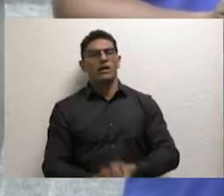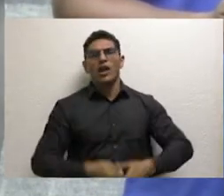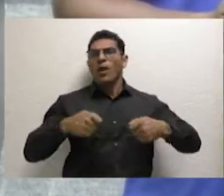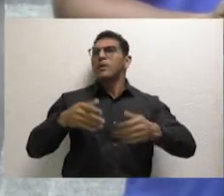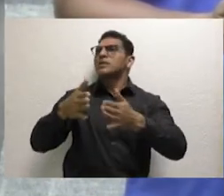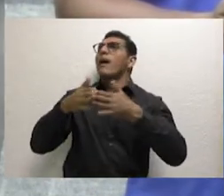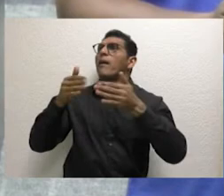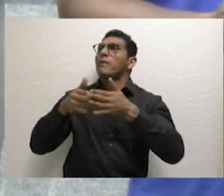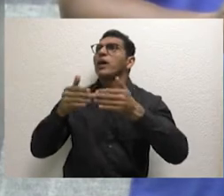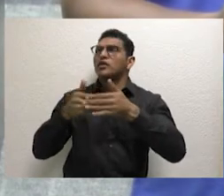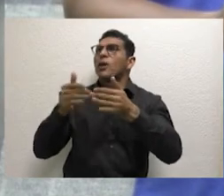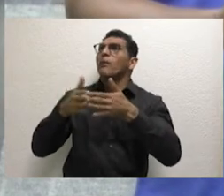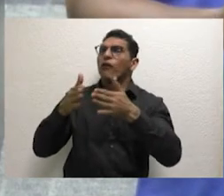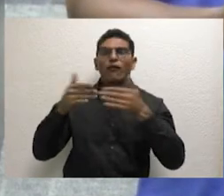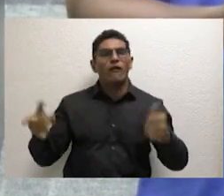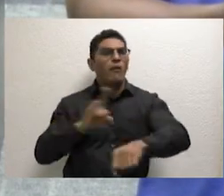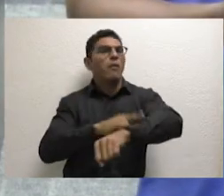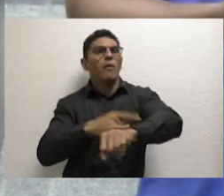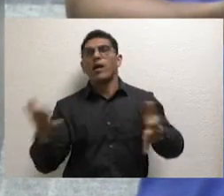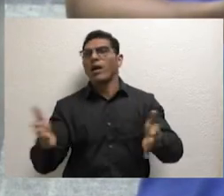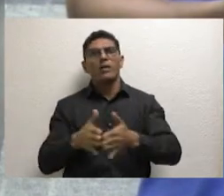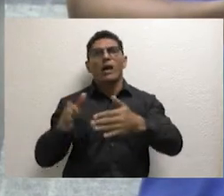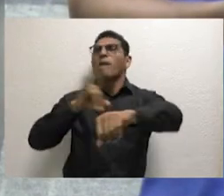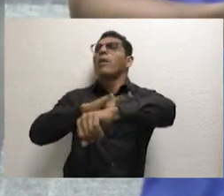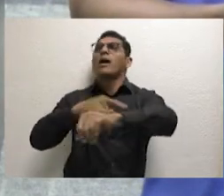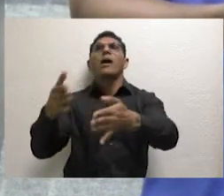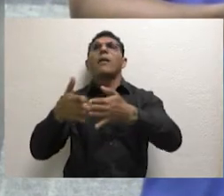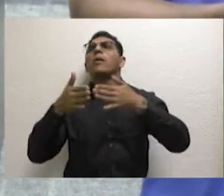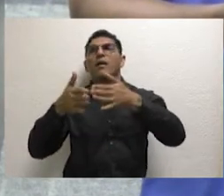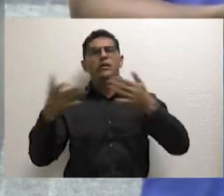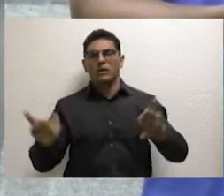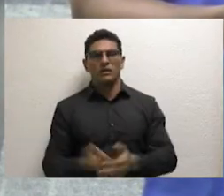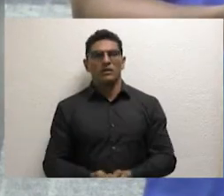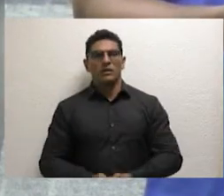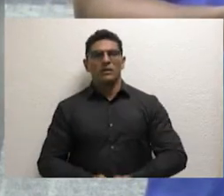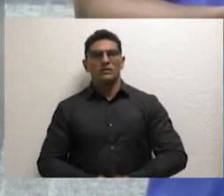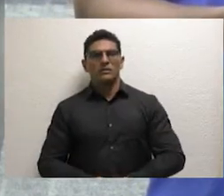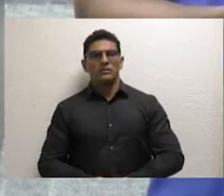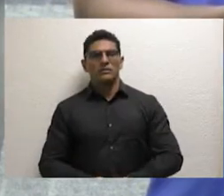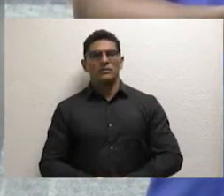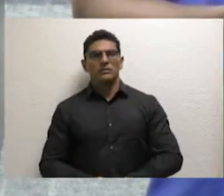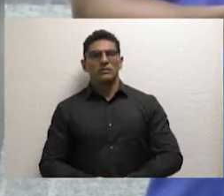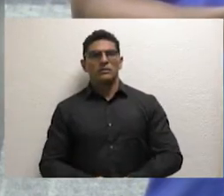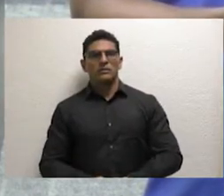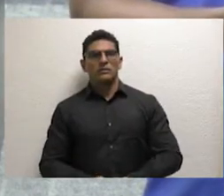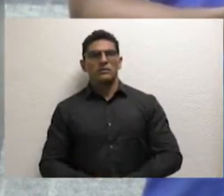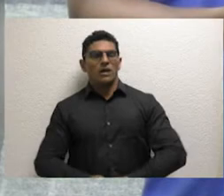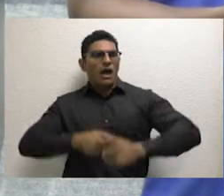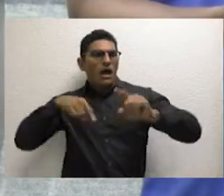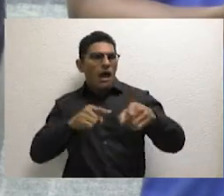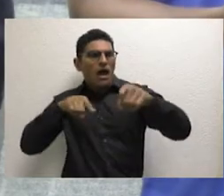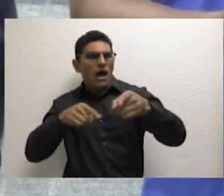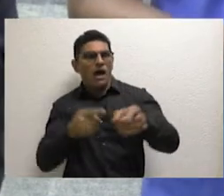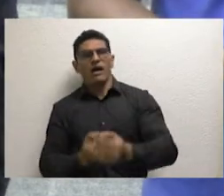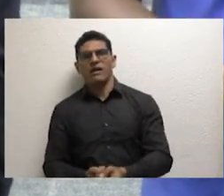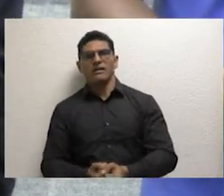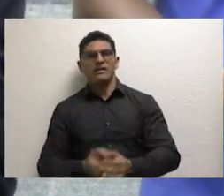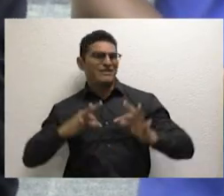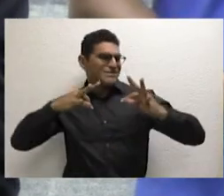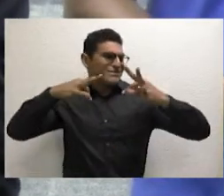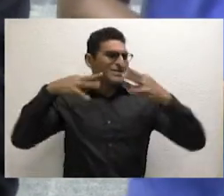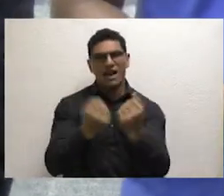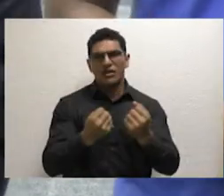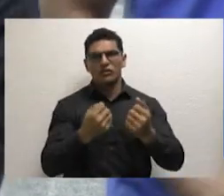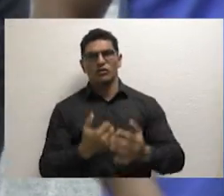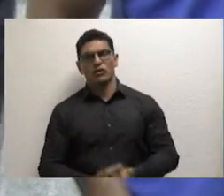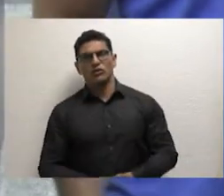pedir licença até para ir no banheiro uma perseguição generalizada uma perseguição